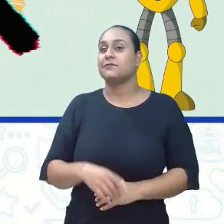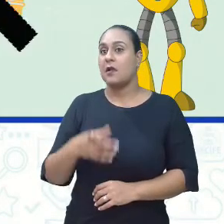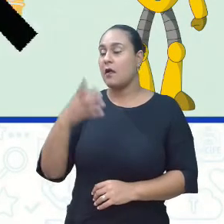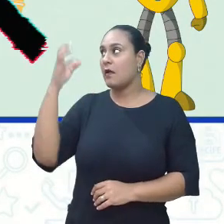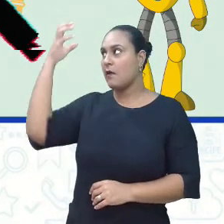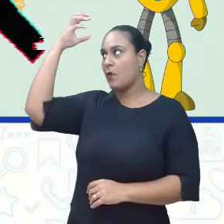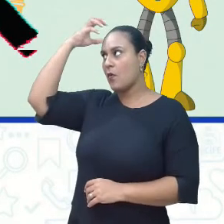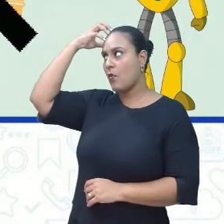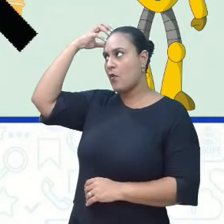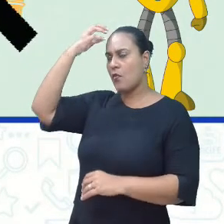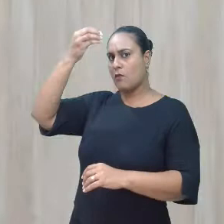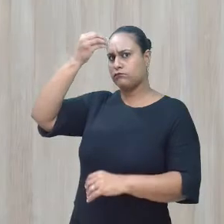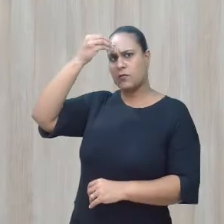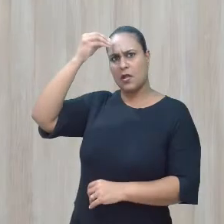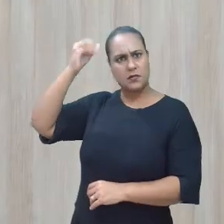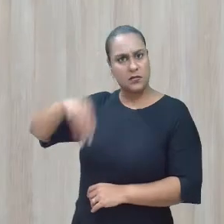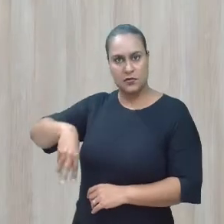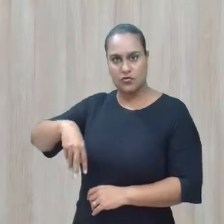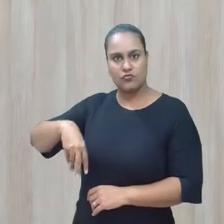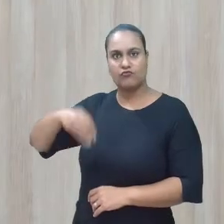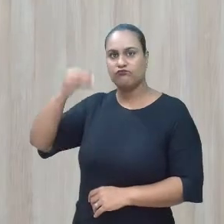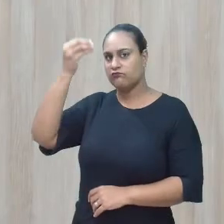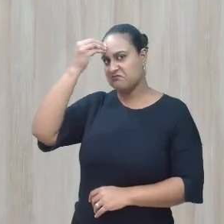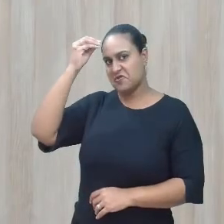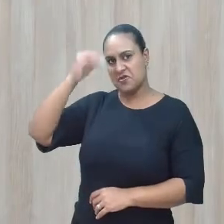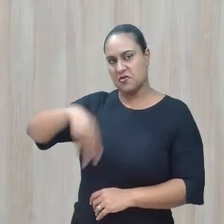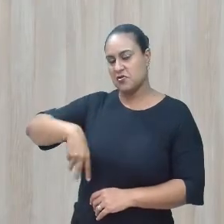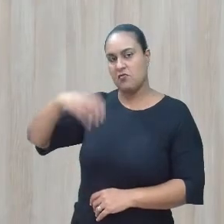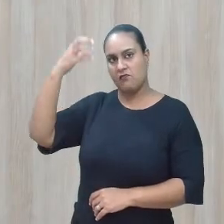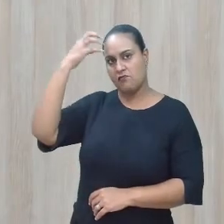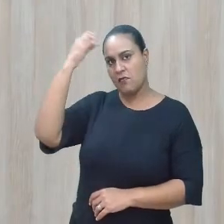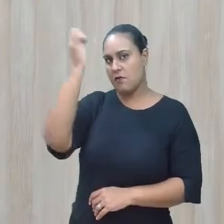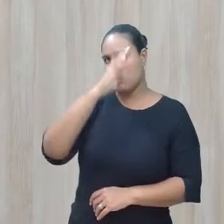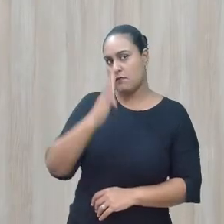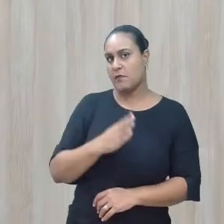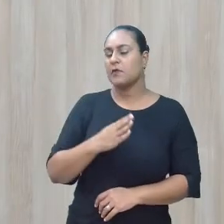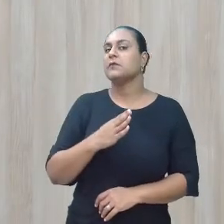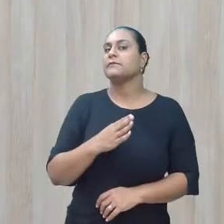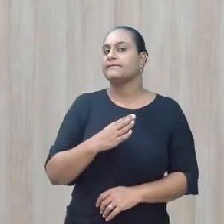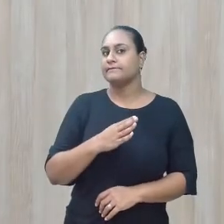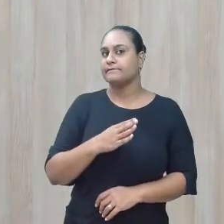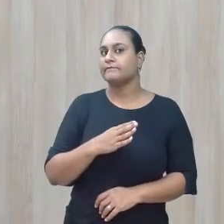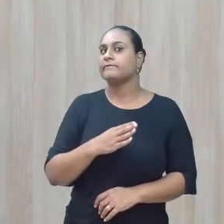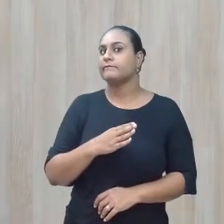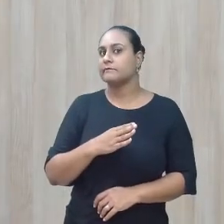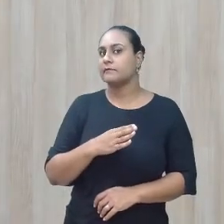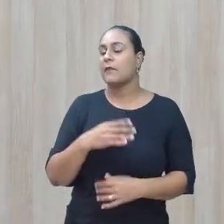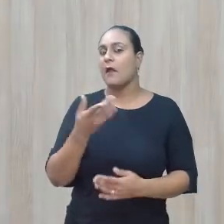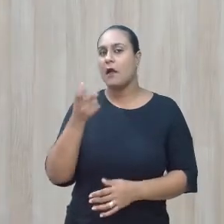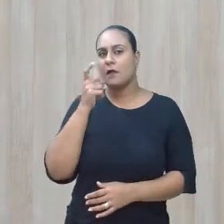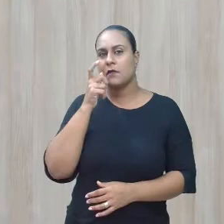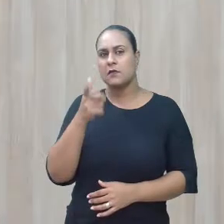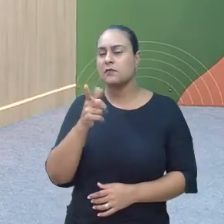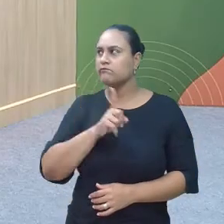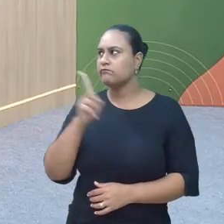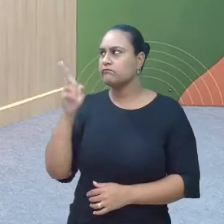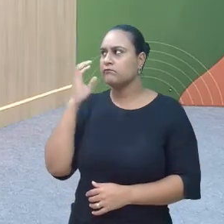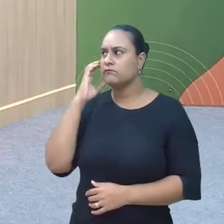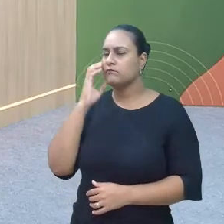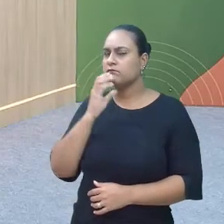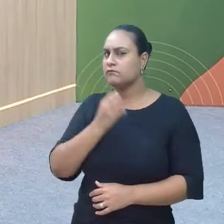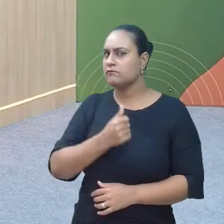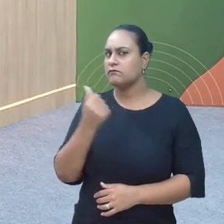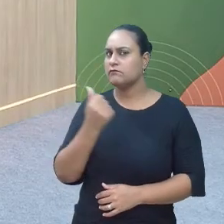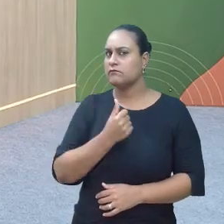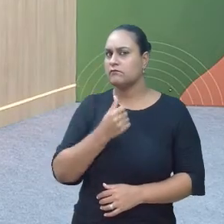aí, né, deixa de ser dele, ele deixa de ser o rei do Brasil. E aí, só um dado interessante, ó. O Dom Pedro I,